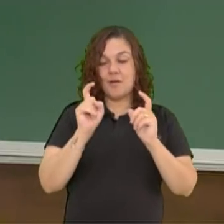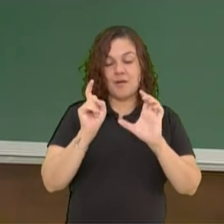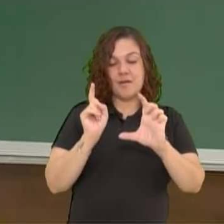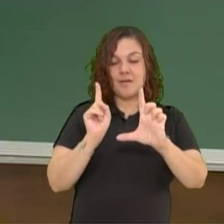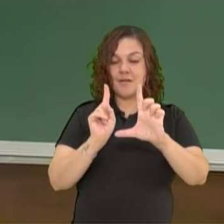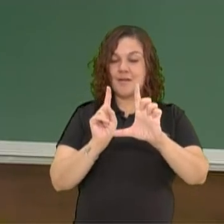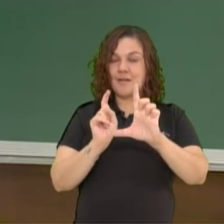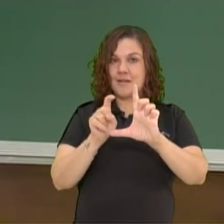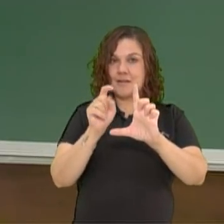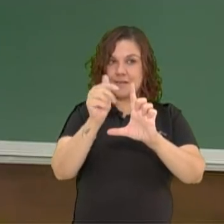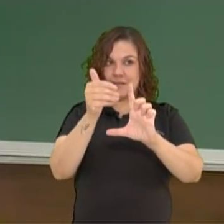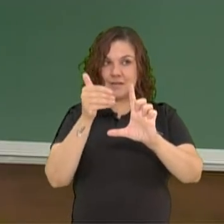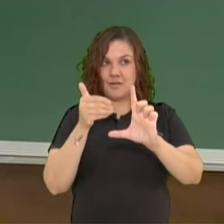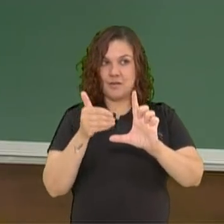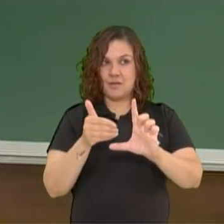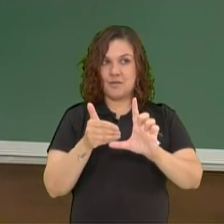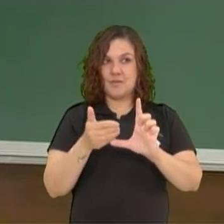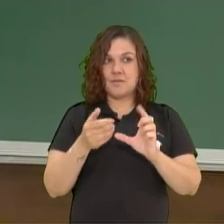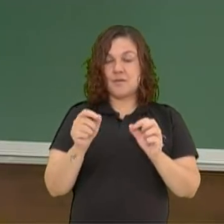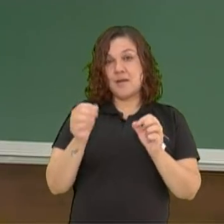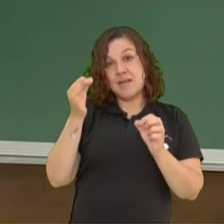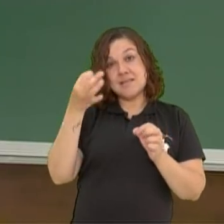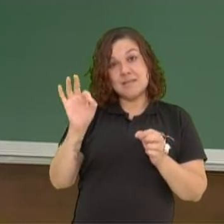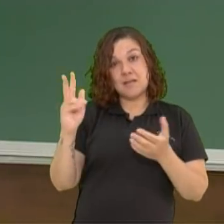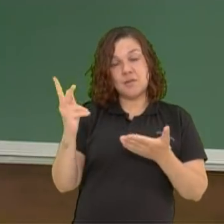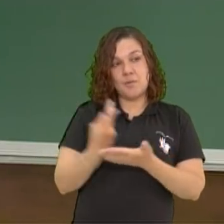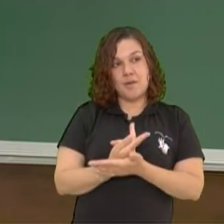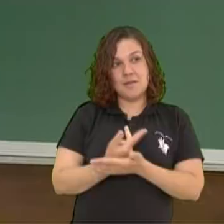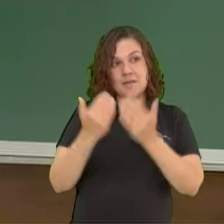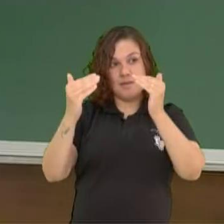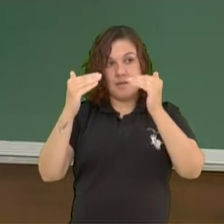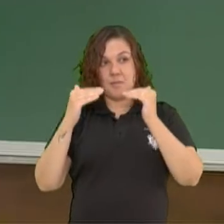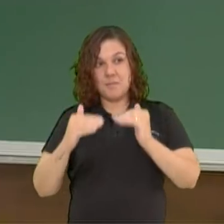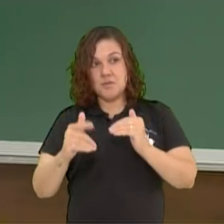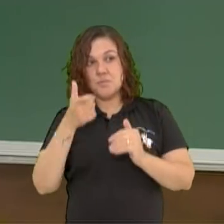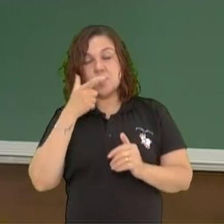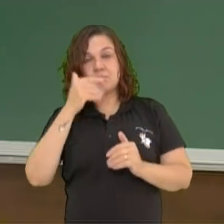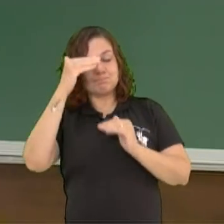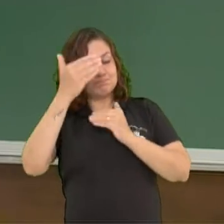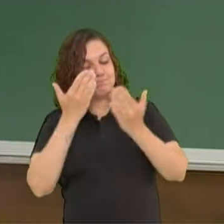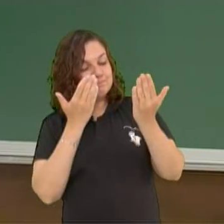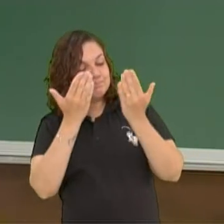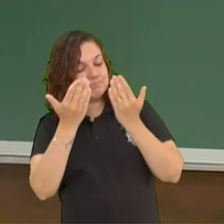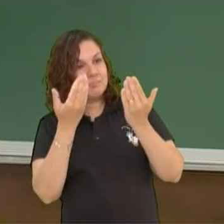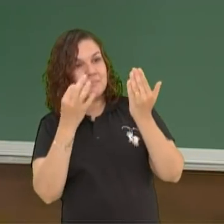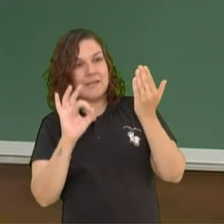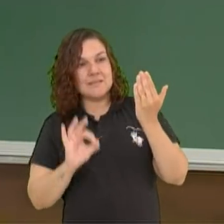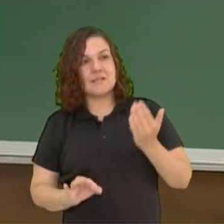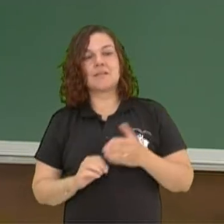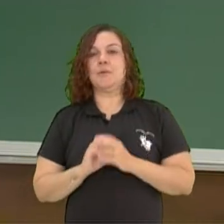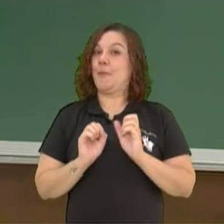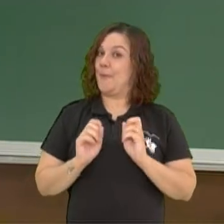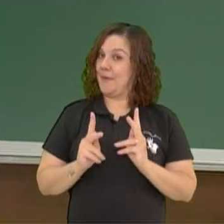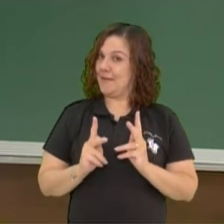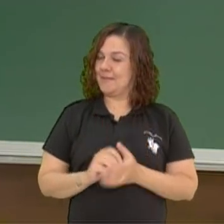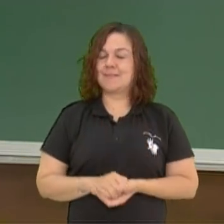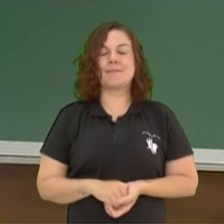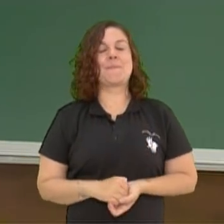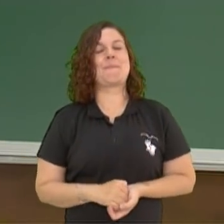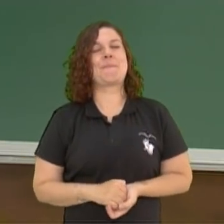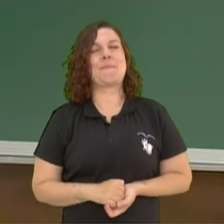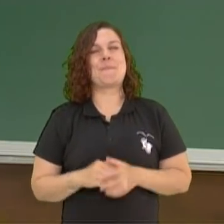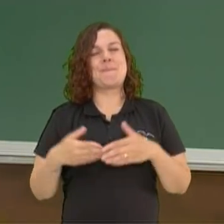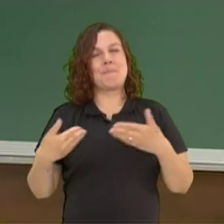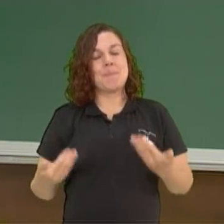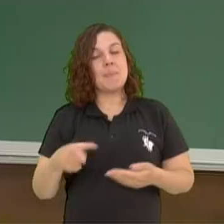tem a resposta lá, tanto quando você, né, acerta ou erra ali, tem a respostinha lá para você verificar a resolução bem detalhada, tá bom?